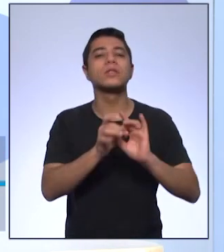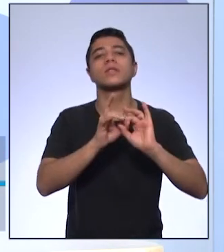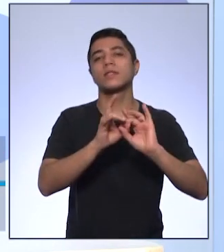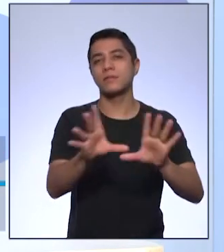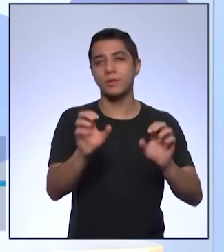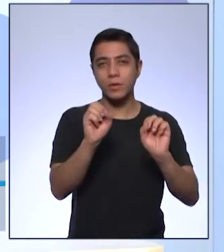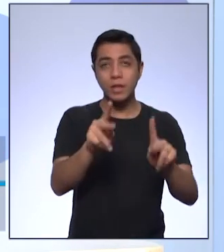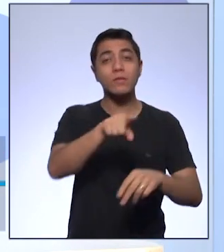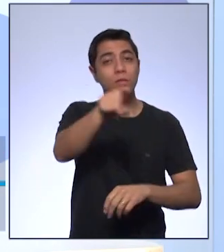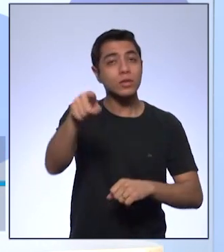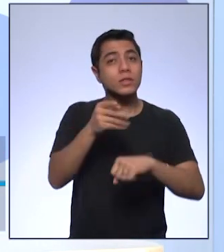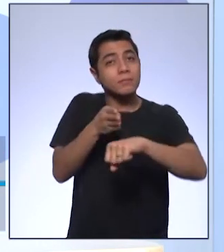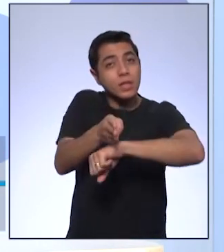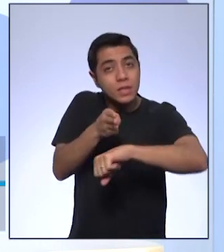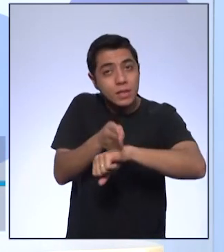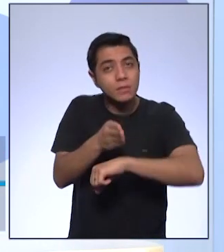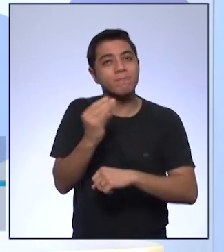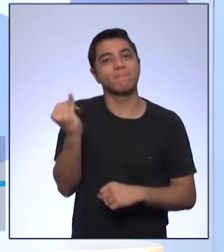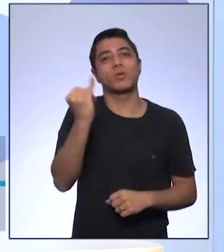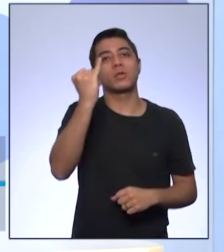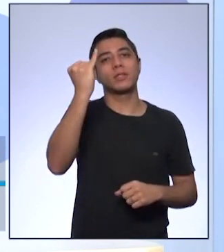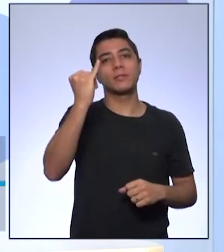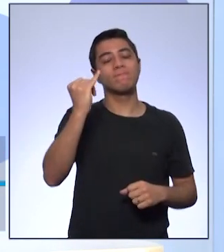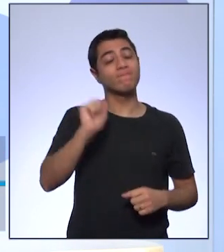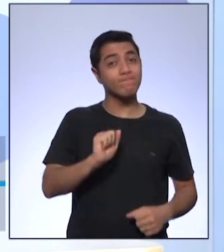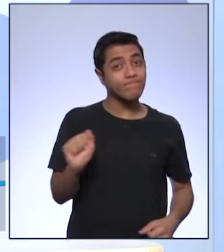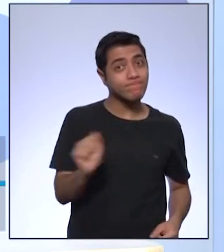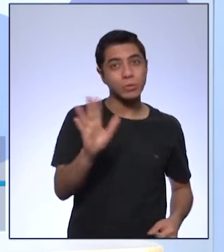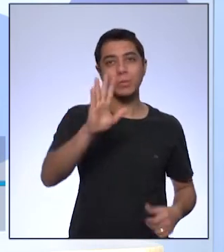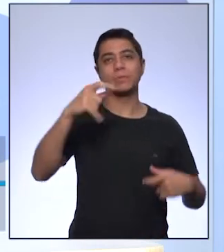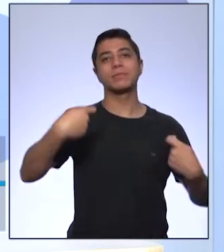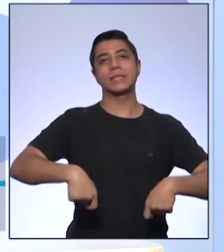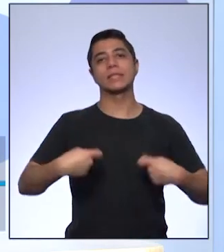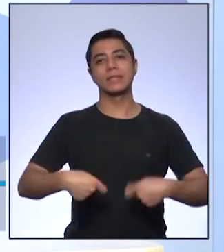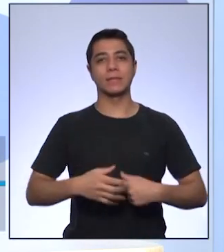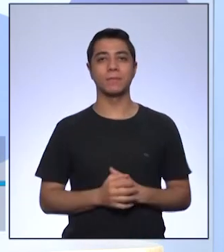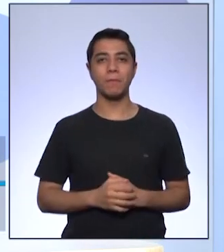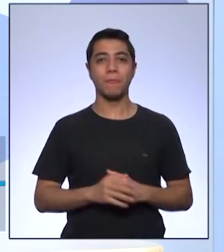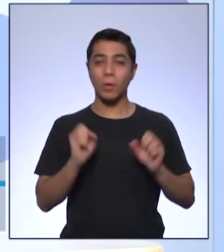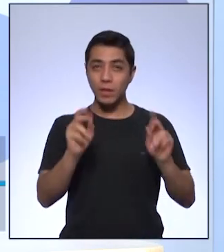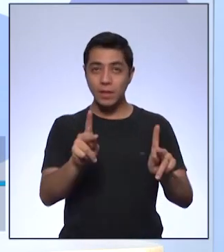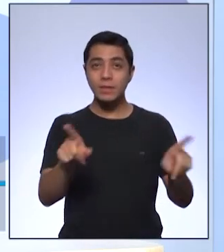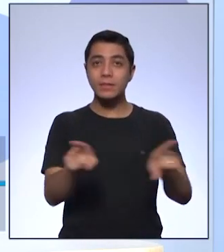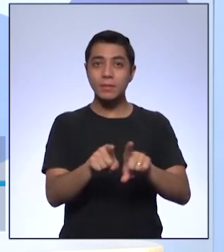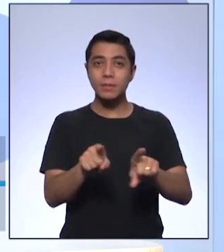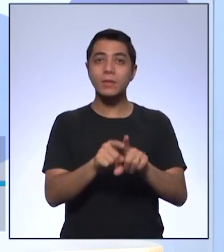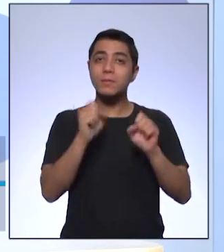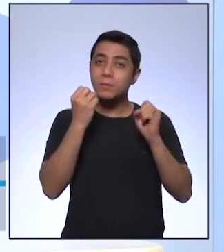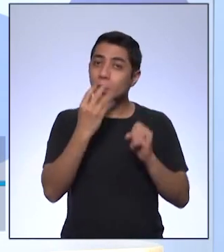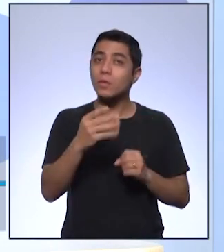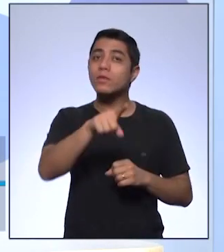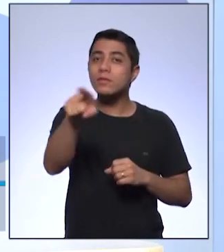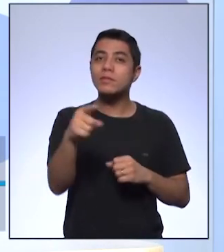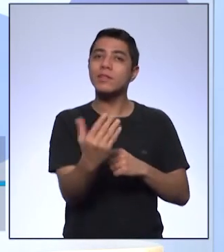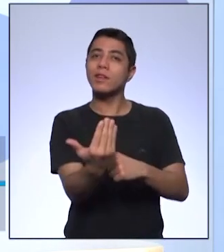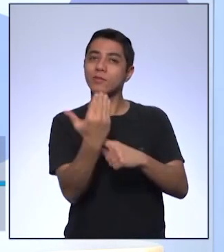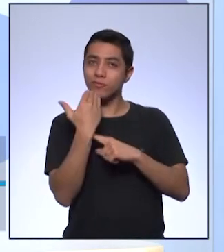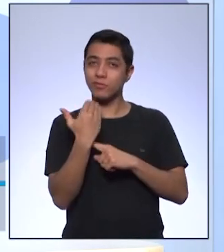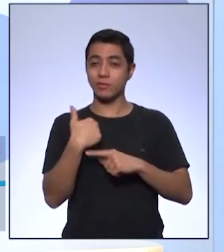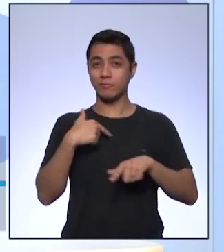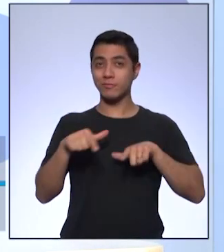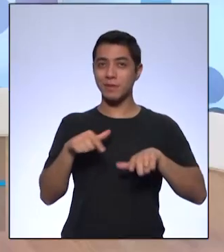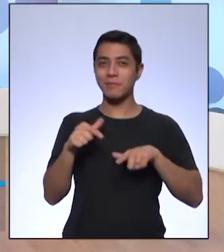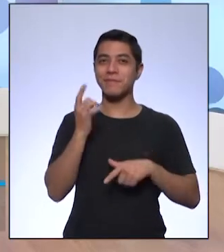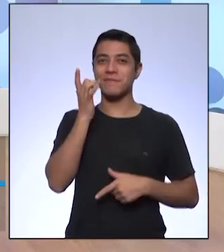importante essa participação de vocês, porque aí, às vezes, para facilitar também um pouquinho o meu trabalho aqui de identificar as respostas.